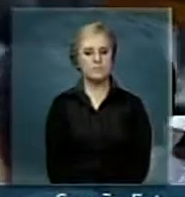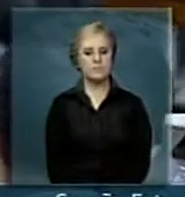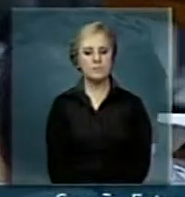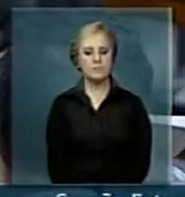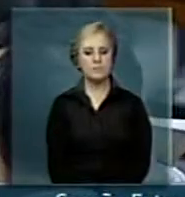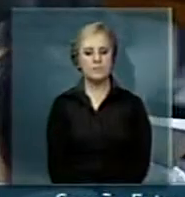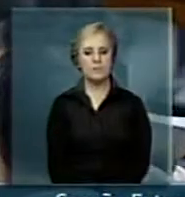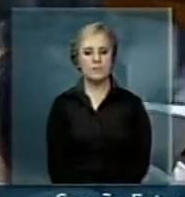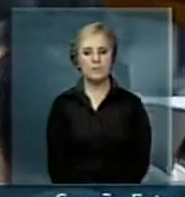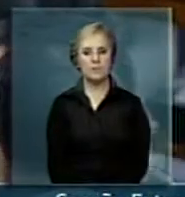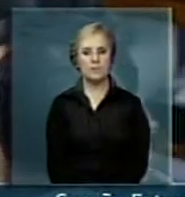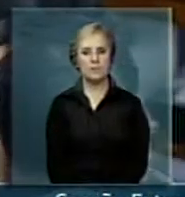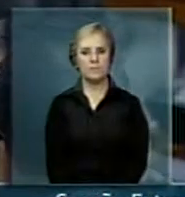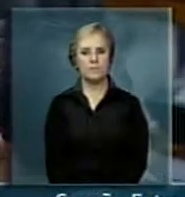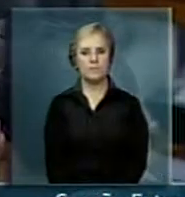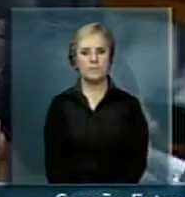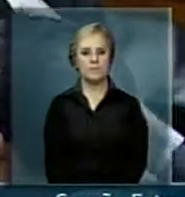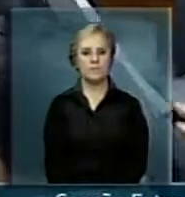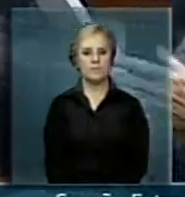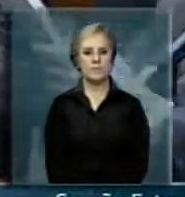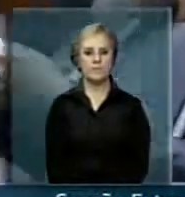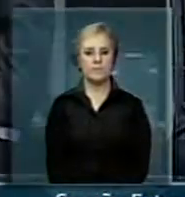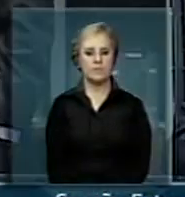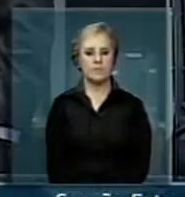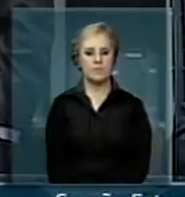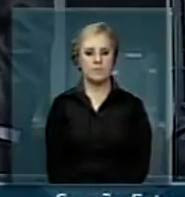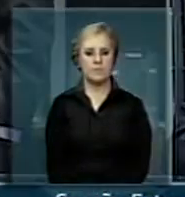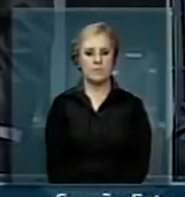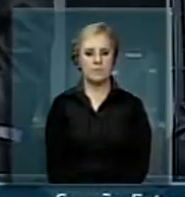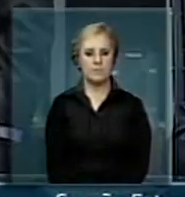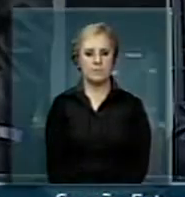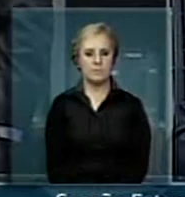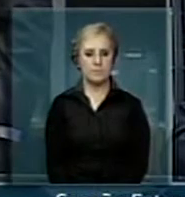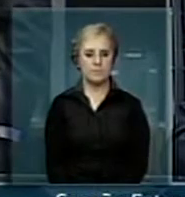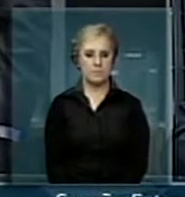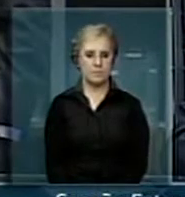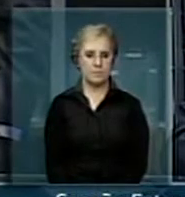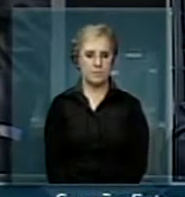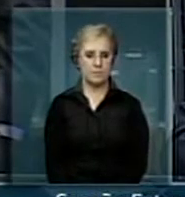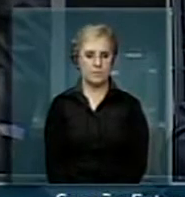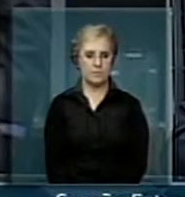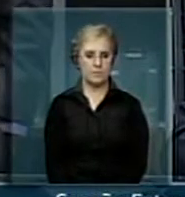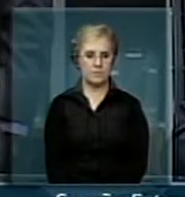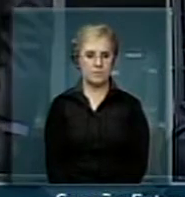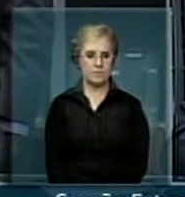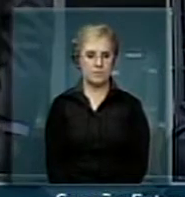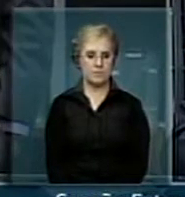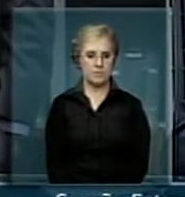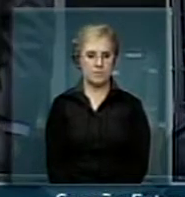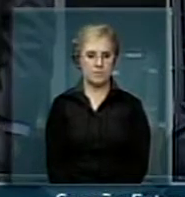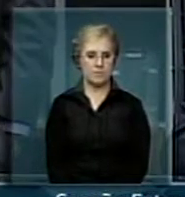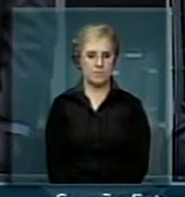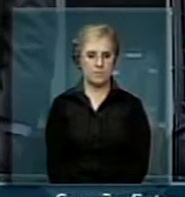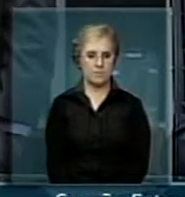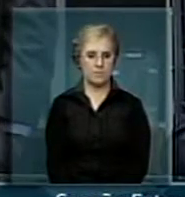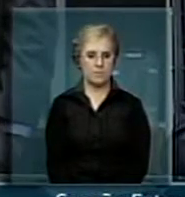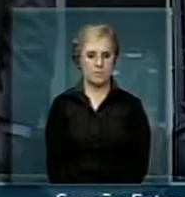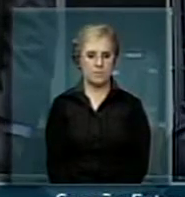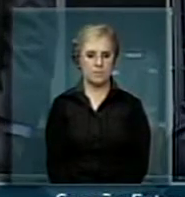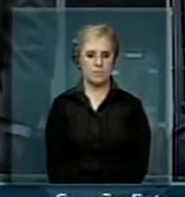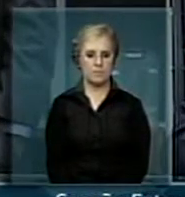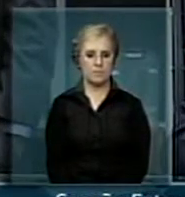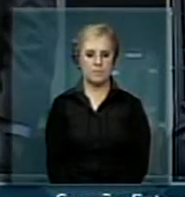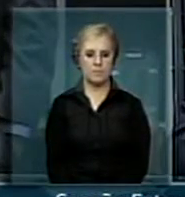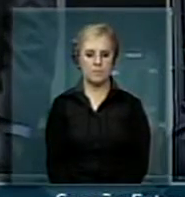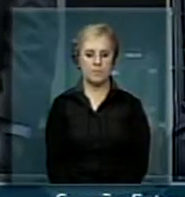uma questão de ordem, senhor presidente. Pois não, questão de ordem. Eu peço ao líder Duarte Nogueira que venha ao plenário para nós podermos... Eu estou falando em nome do deputado Duarte Nogueira, como